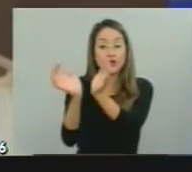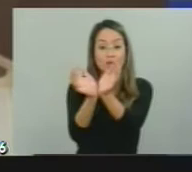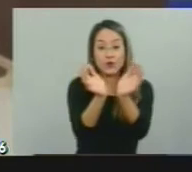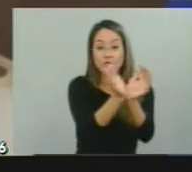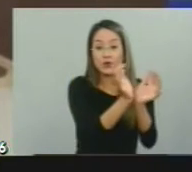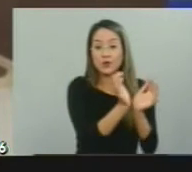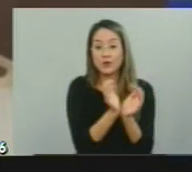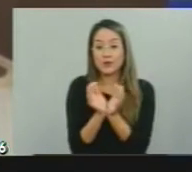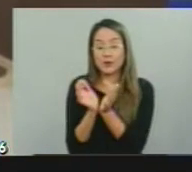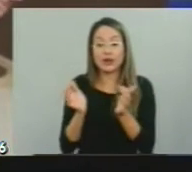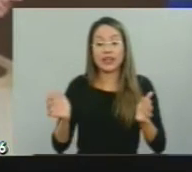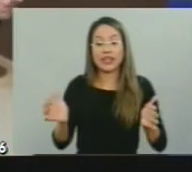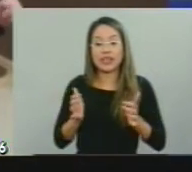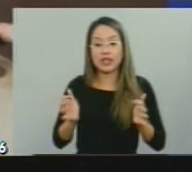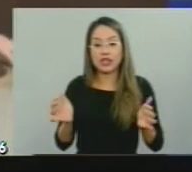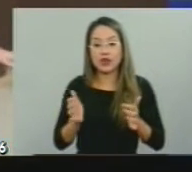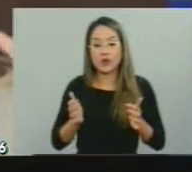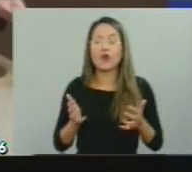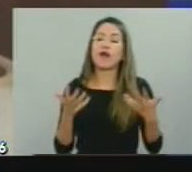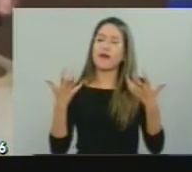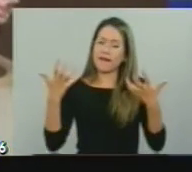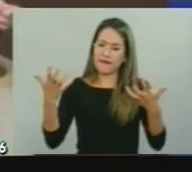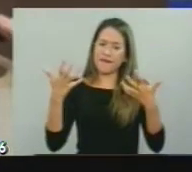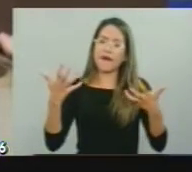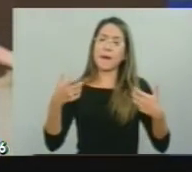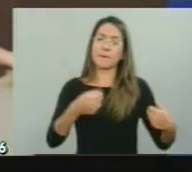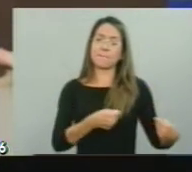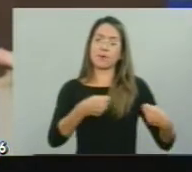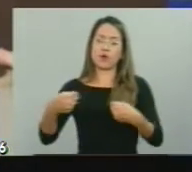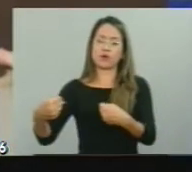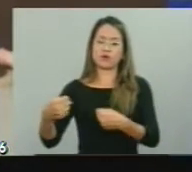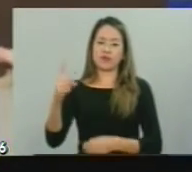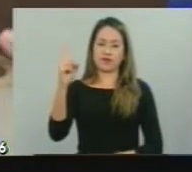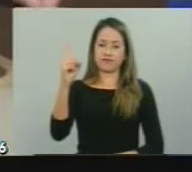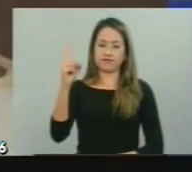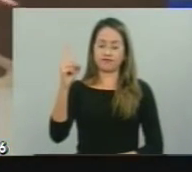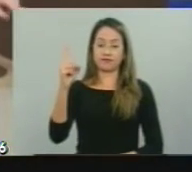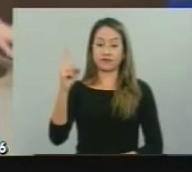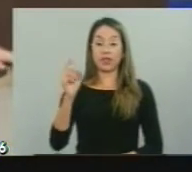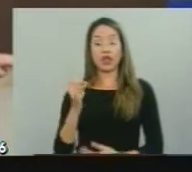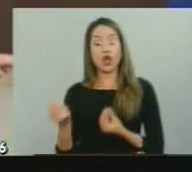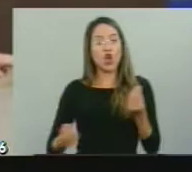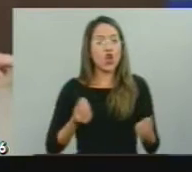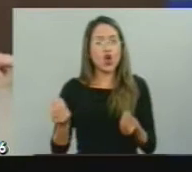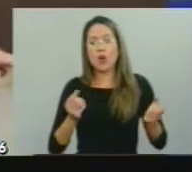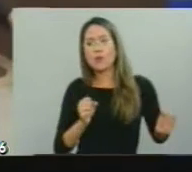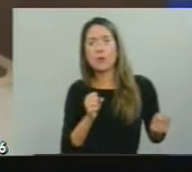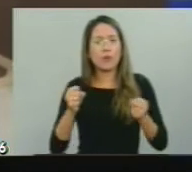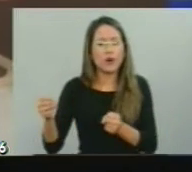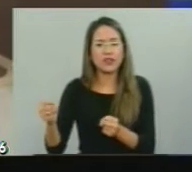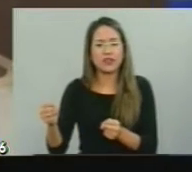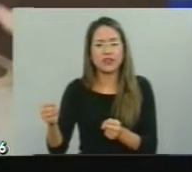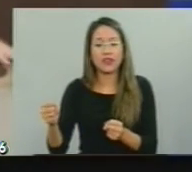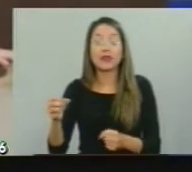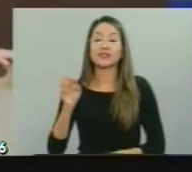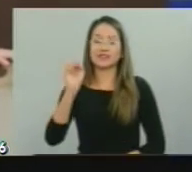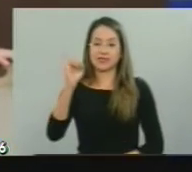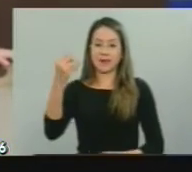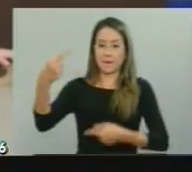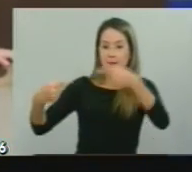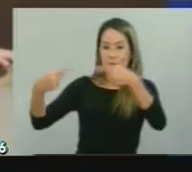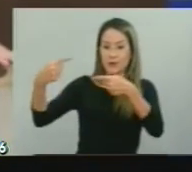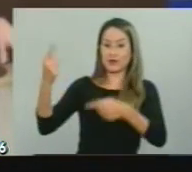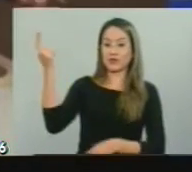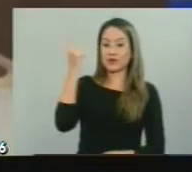este ajuste deve ter um correspondente na política. Desse ponto de vista, os antigos aliados de Dilma